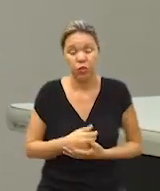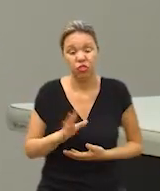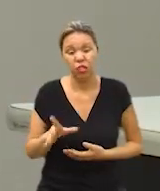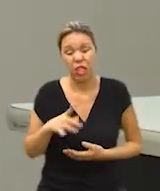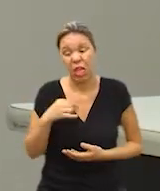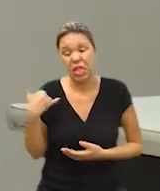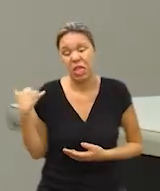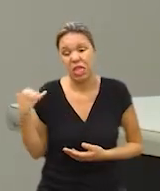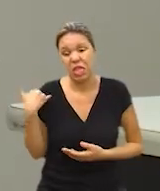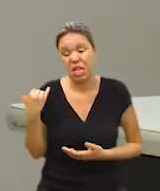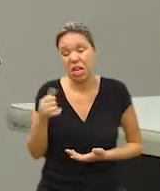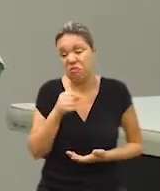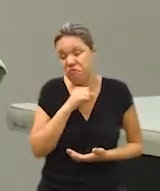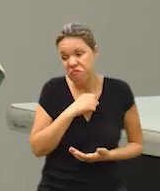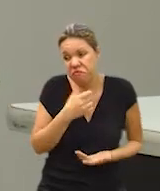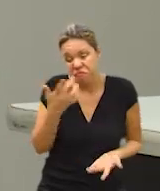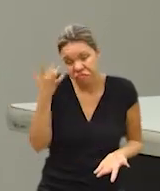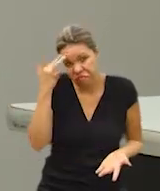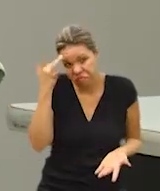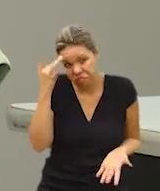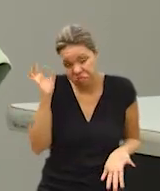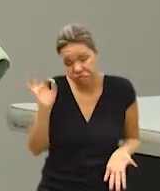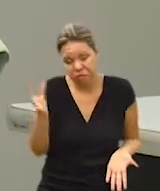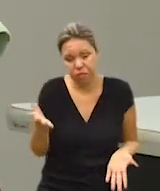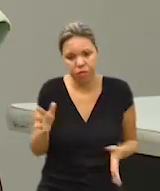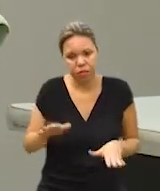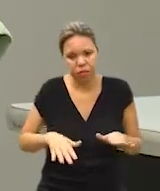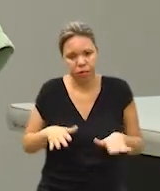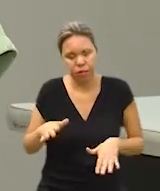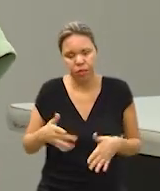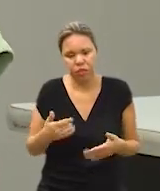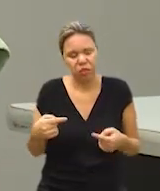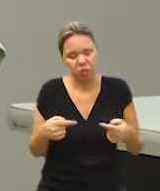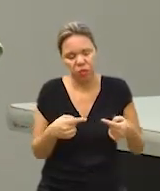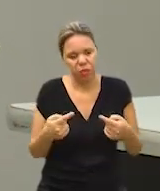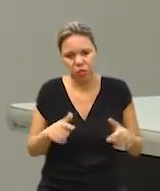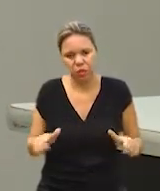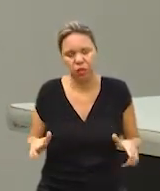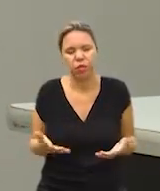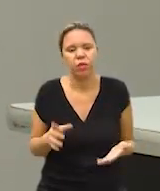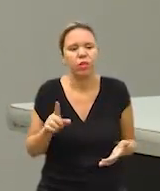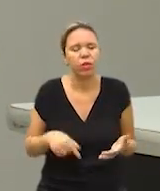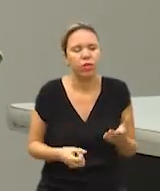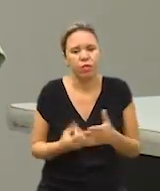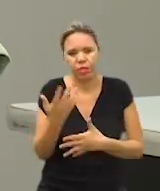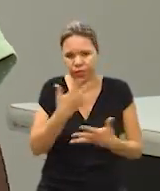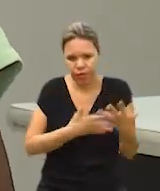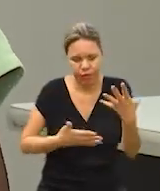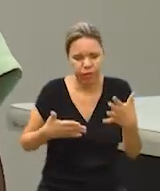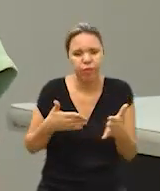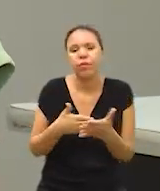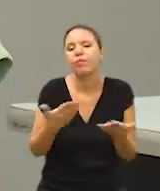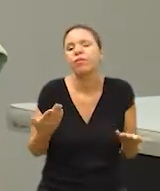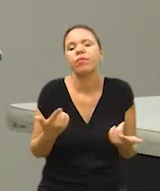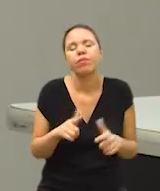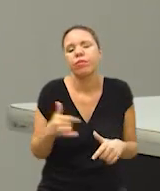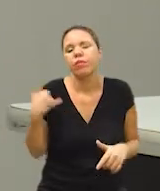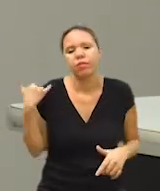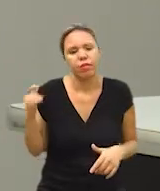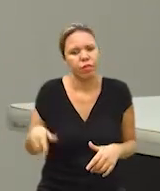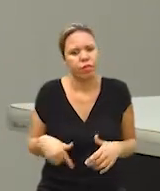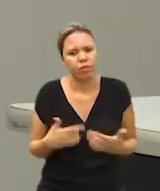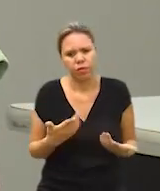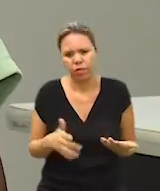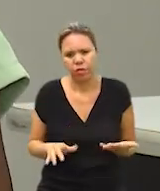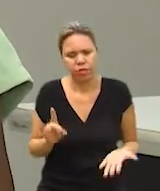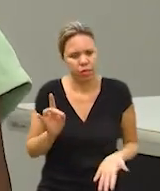tenho uma certa idade, isso, né? Apesar de não ter concorrência, mas isso pode me atrapalhar. Mas não existe idade, né?